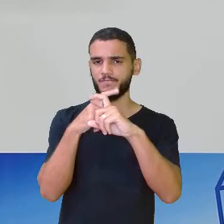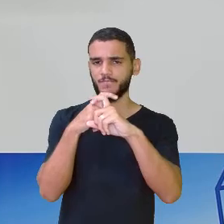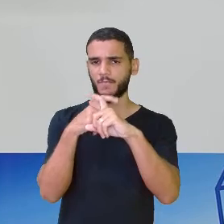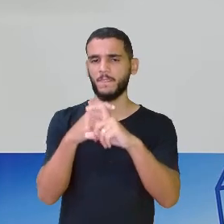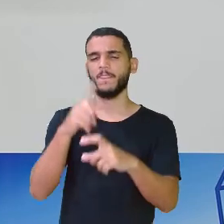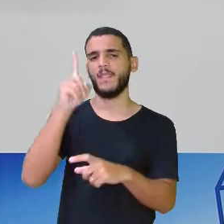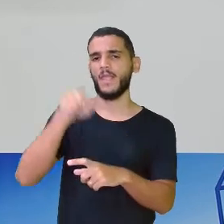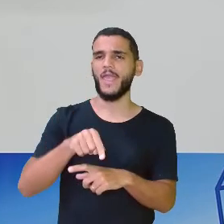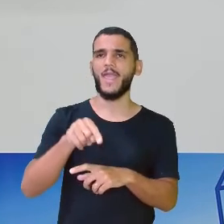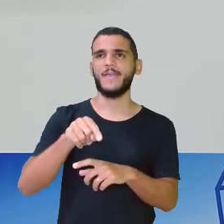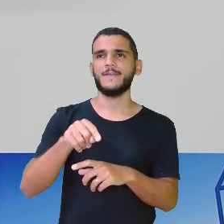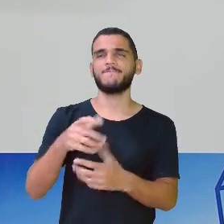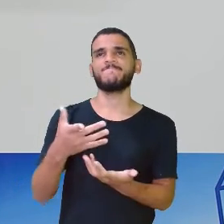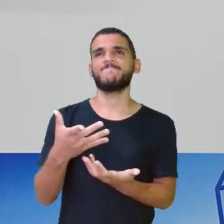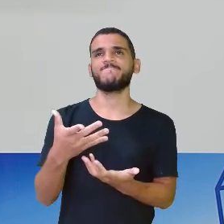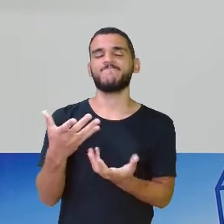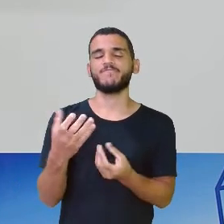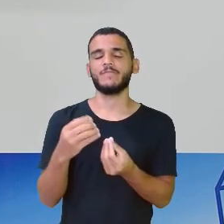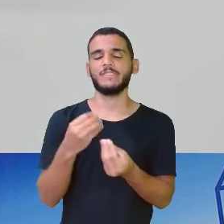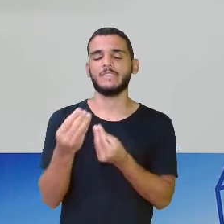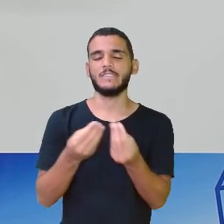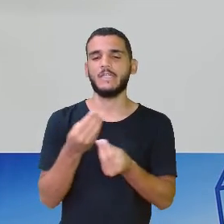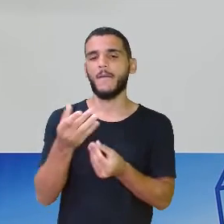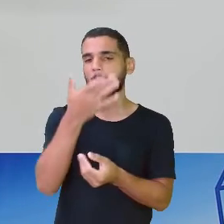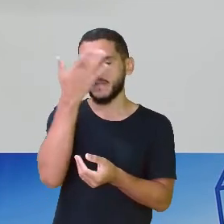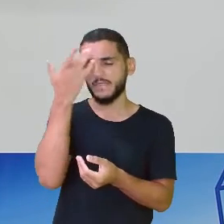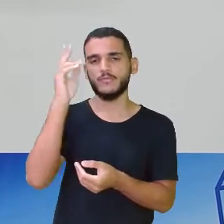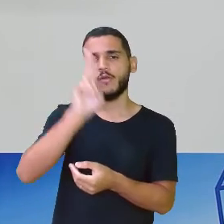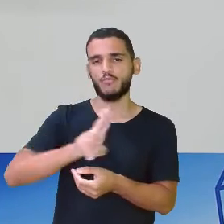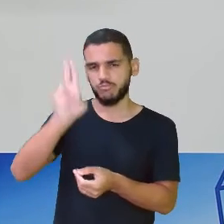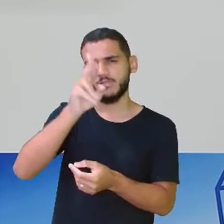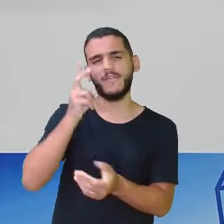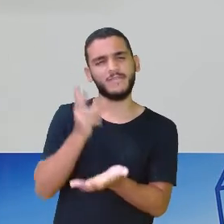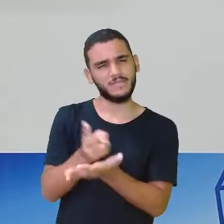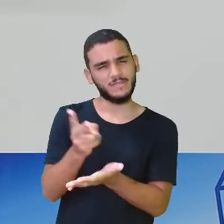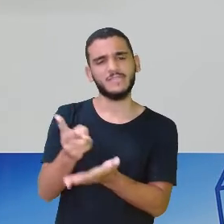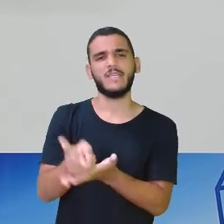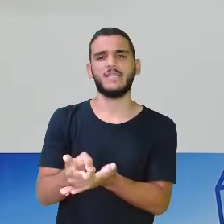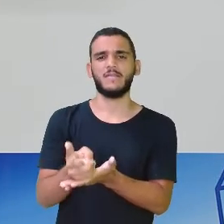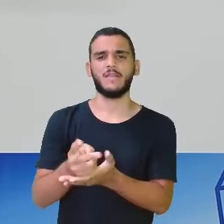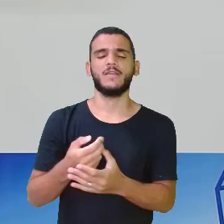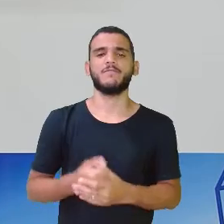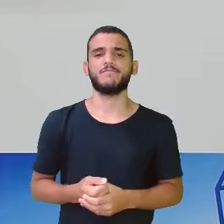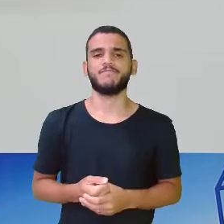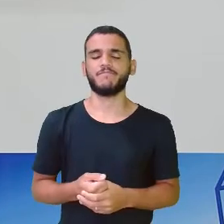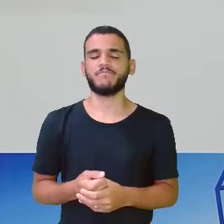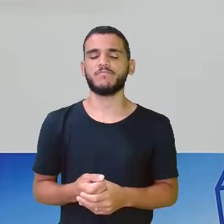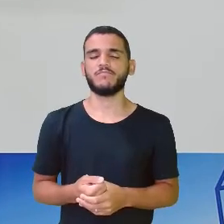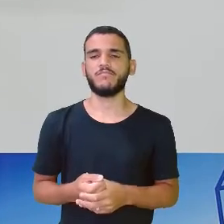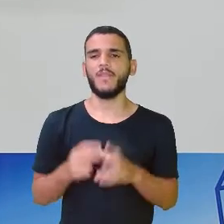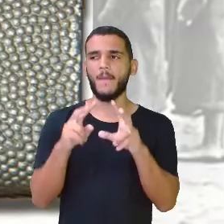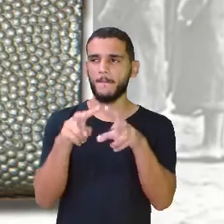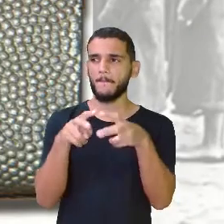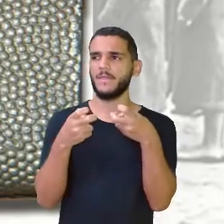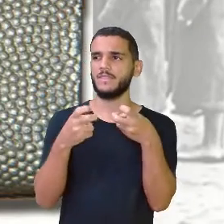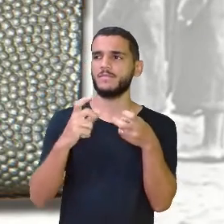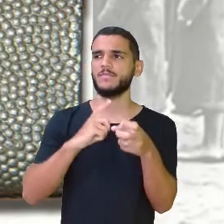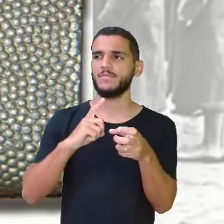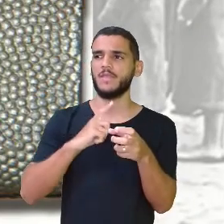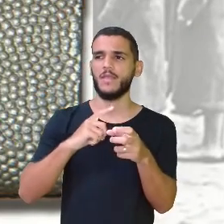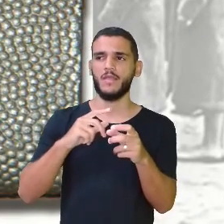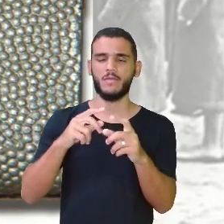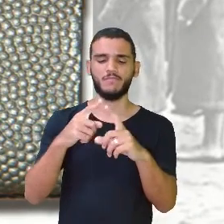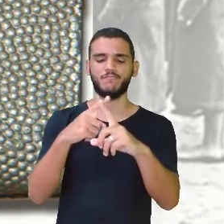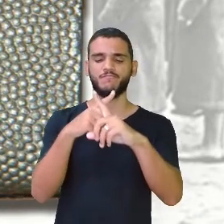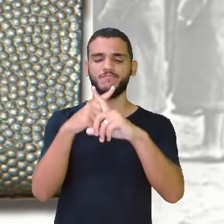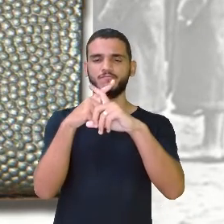foi adotada, né, pelo regime nazista, né. A gente tem aí, observe que as pontas, né, dessa suástica elas apontam para